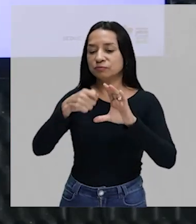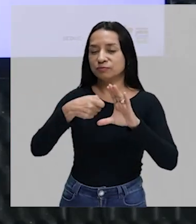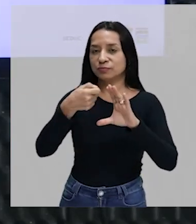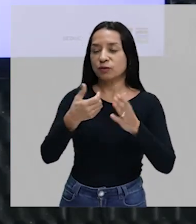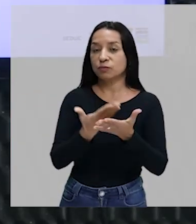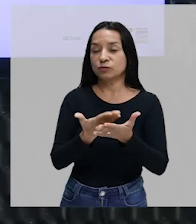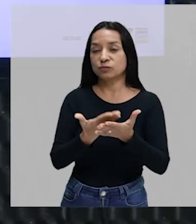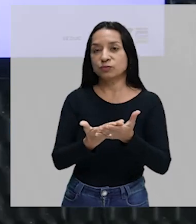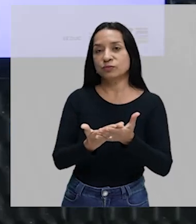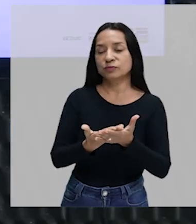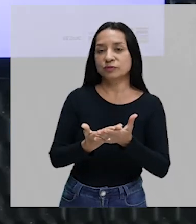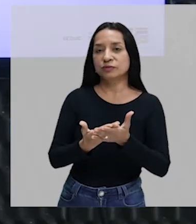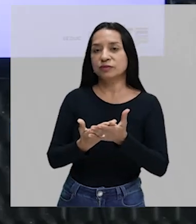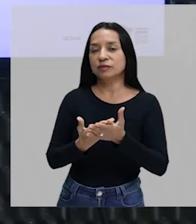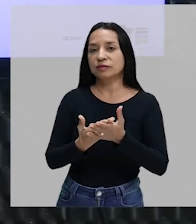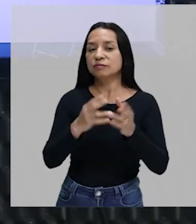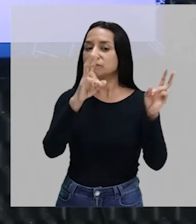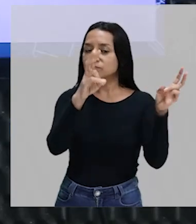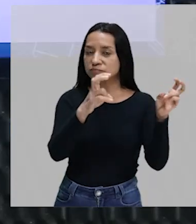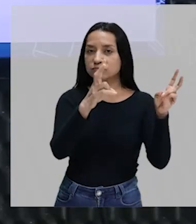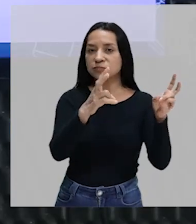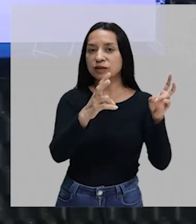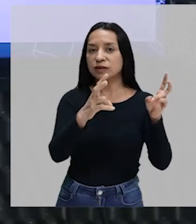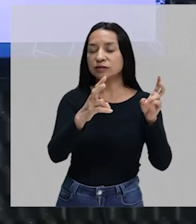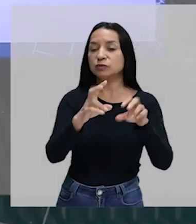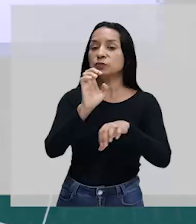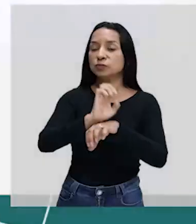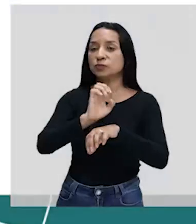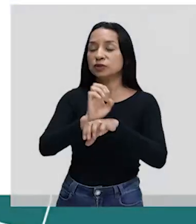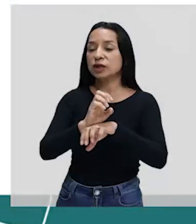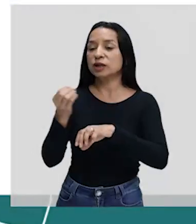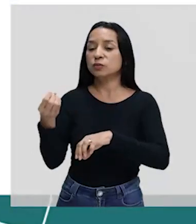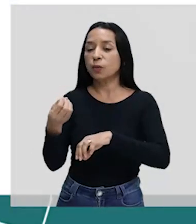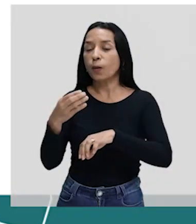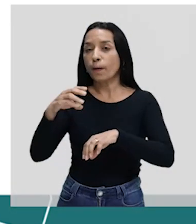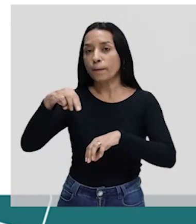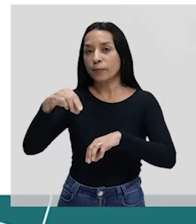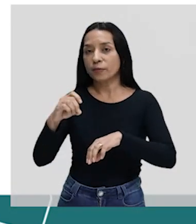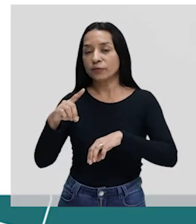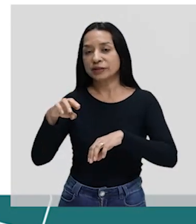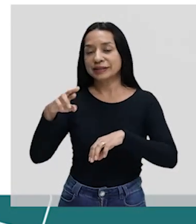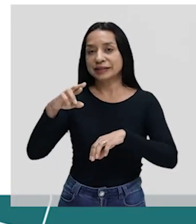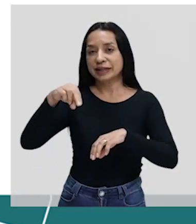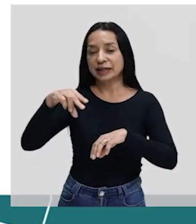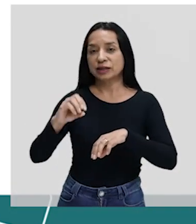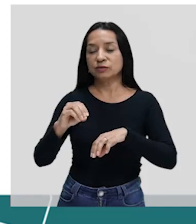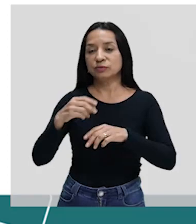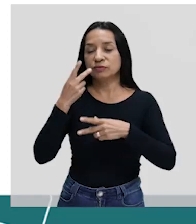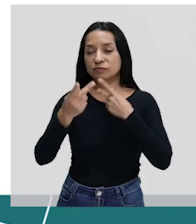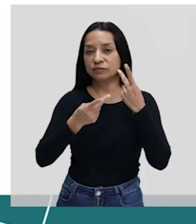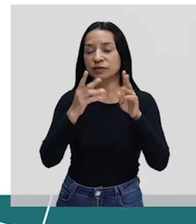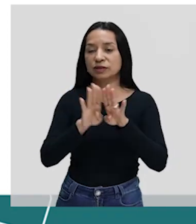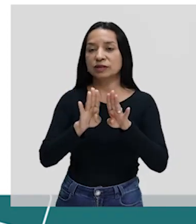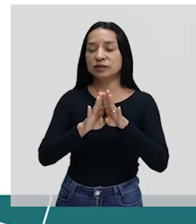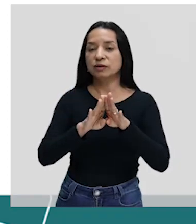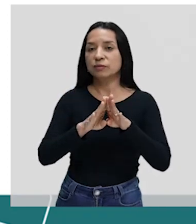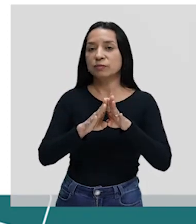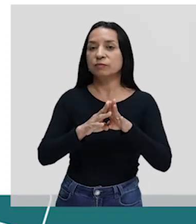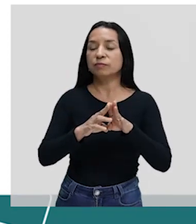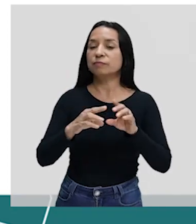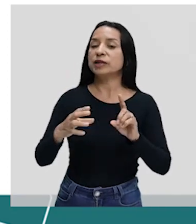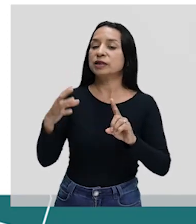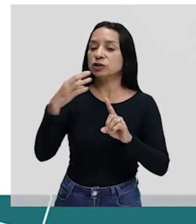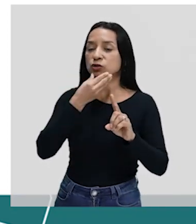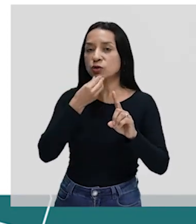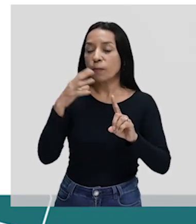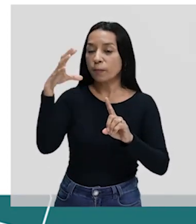hoje, a gente vai tratar do Estado moderno e vai falar também de monarquia e república, beleza? Então fica atento para você